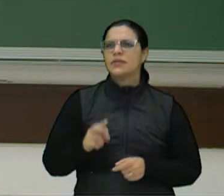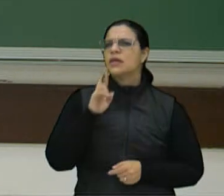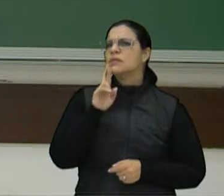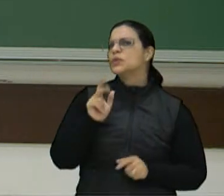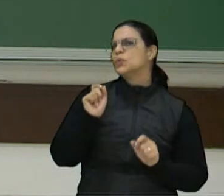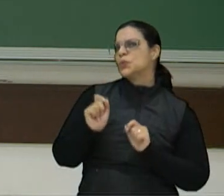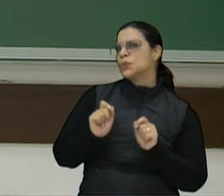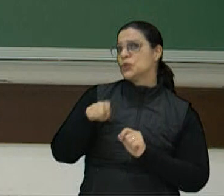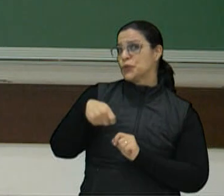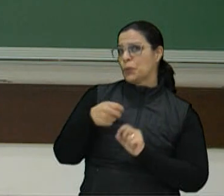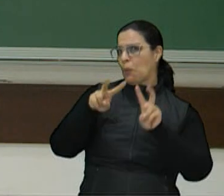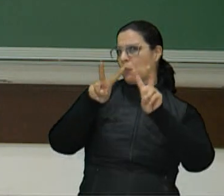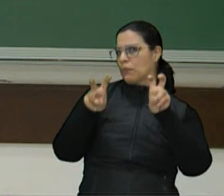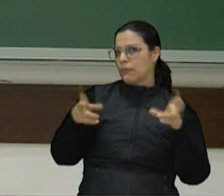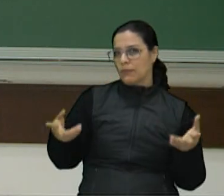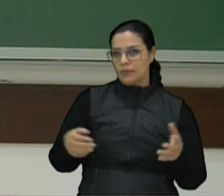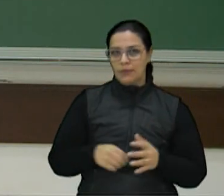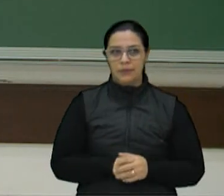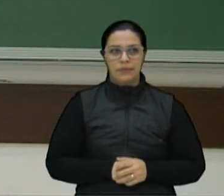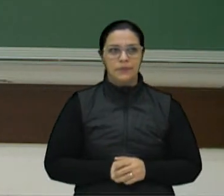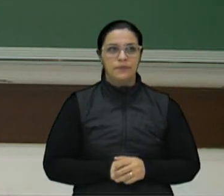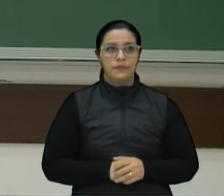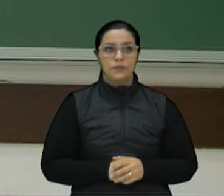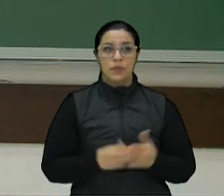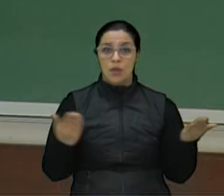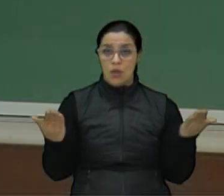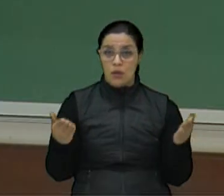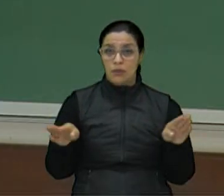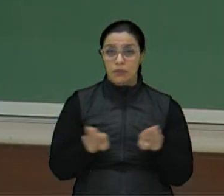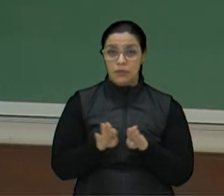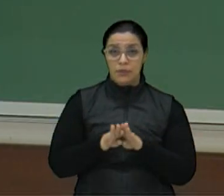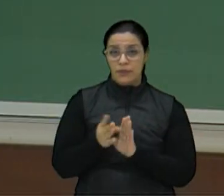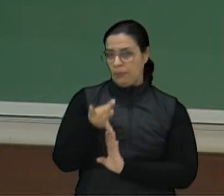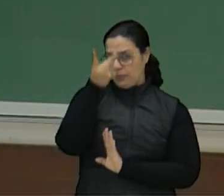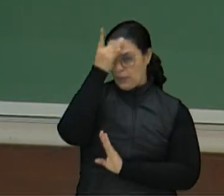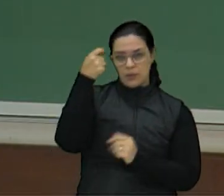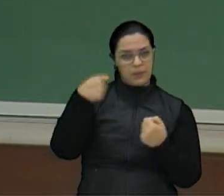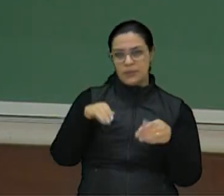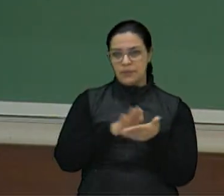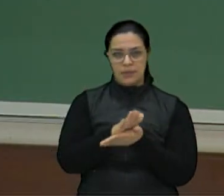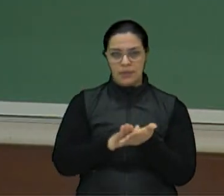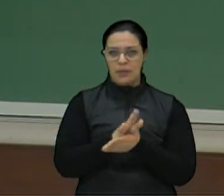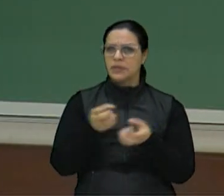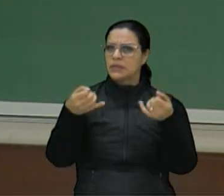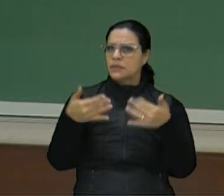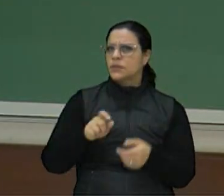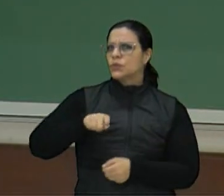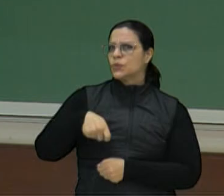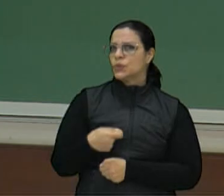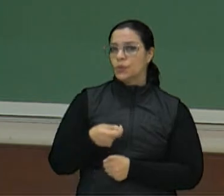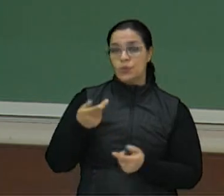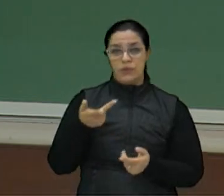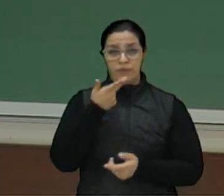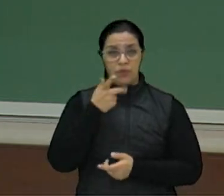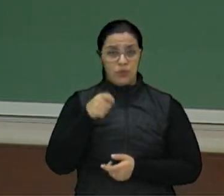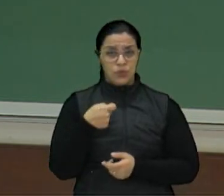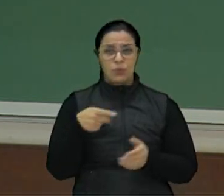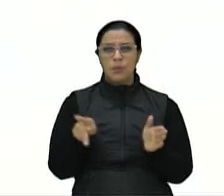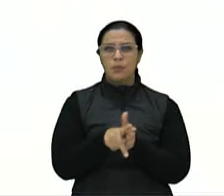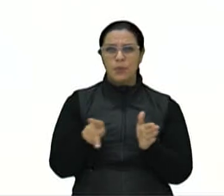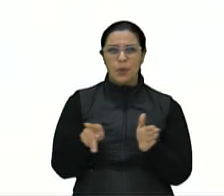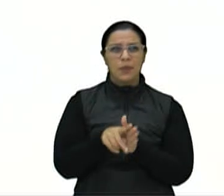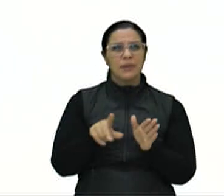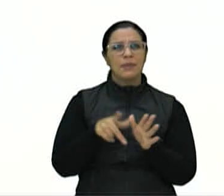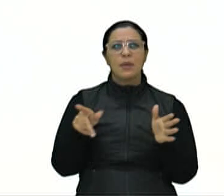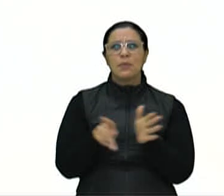que você respondeu sobre isso? Não quero que decore esse texto, mas você falou do quê? Do corrosão de